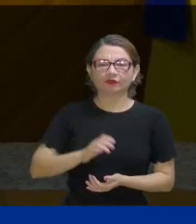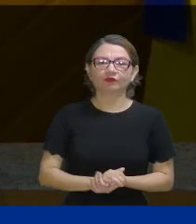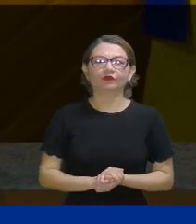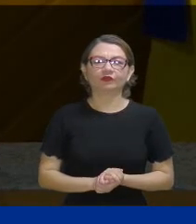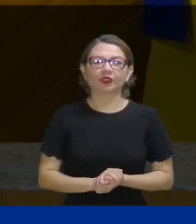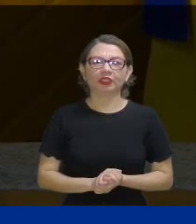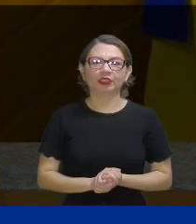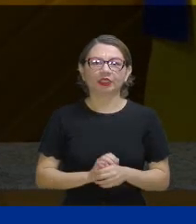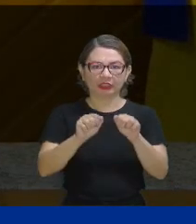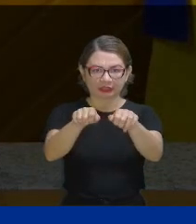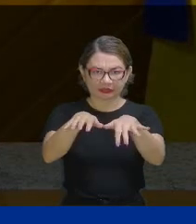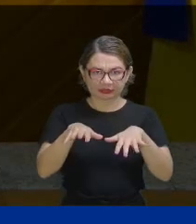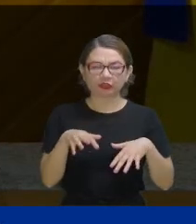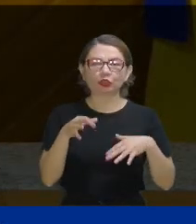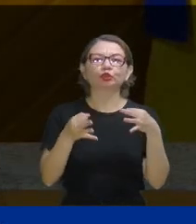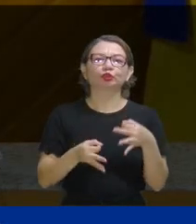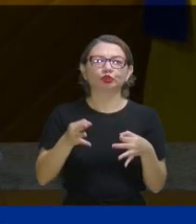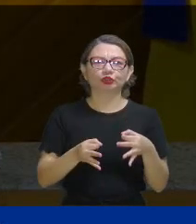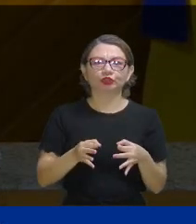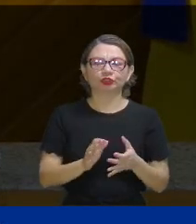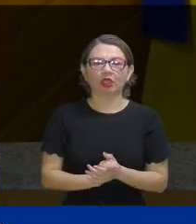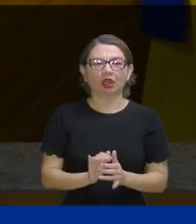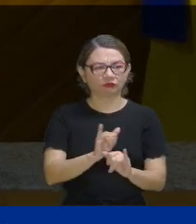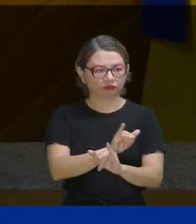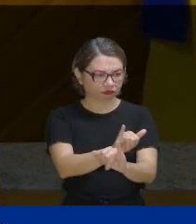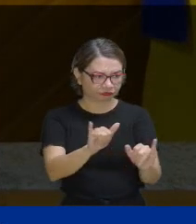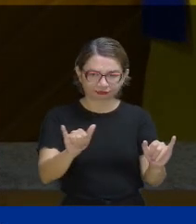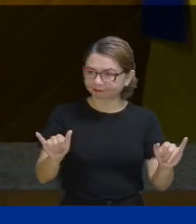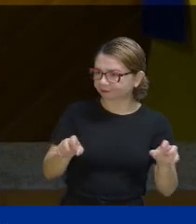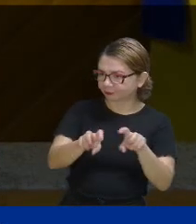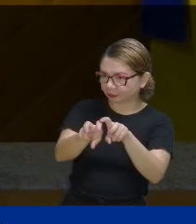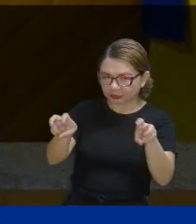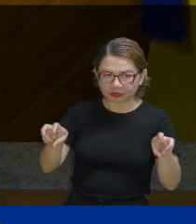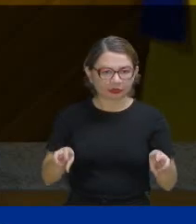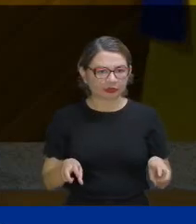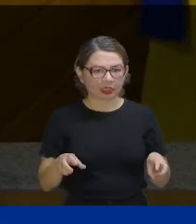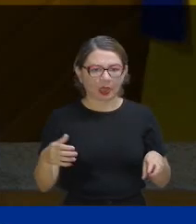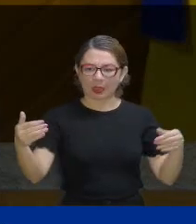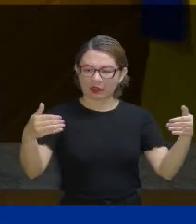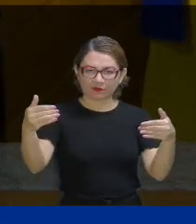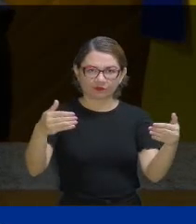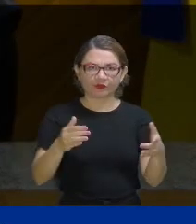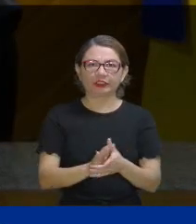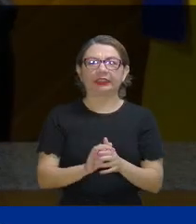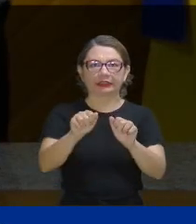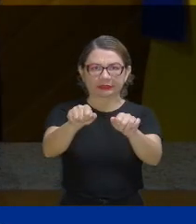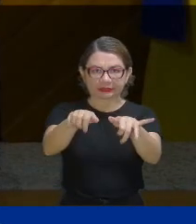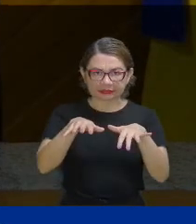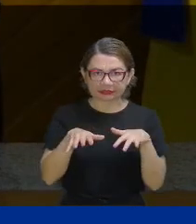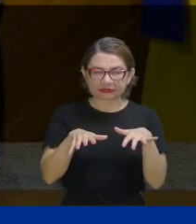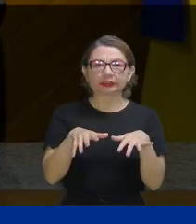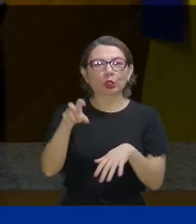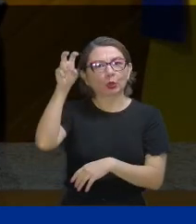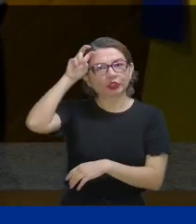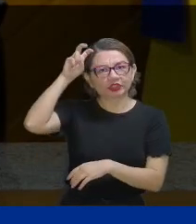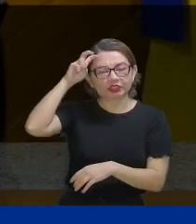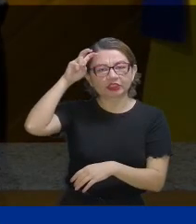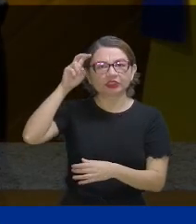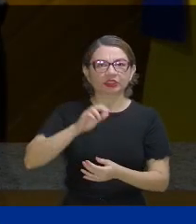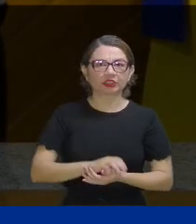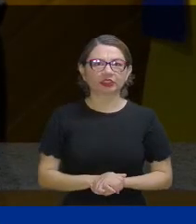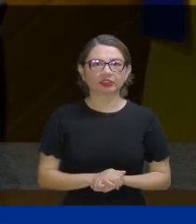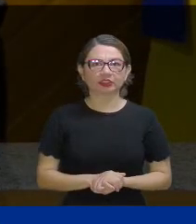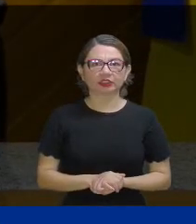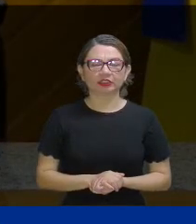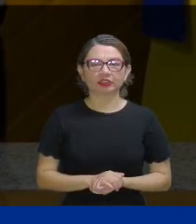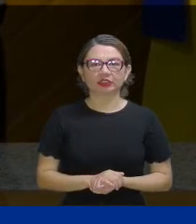Quinta-feira, os colegas e as colegas já estão convocados e convocadas para a sessão de quinta-feira. Pela